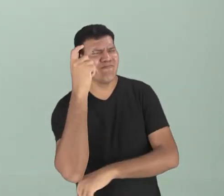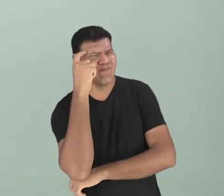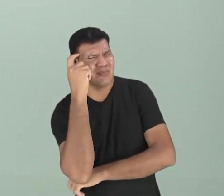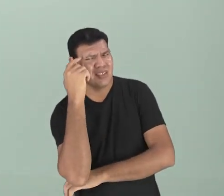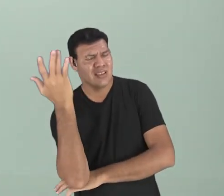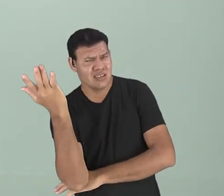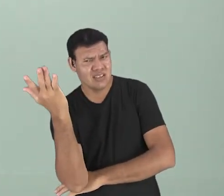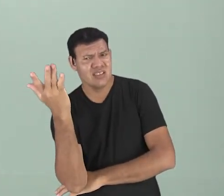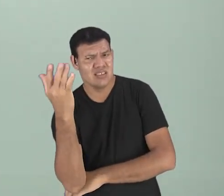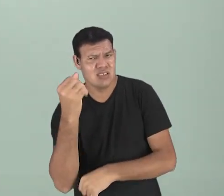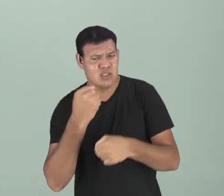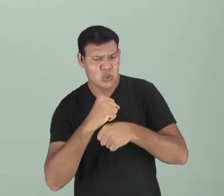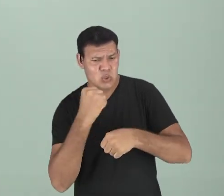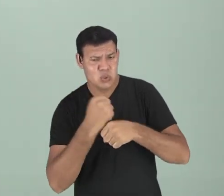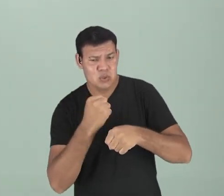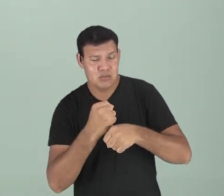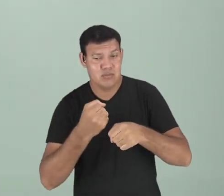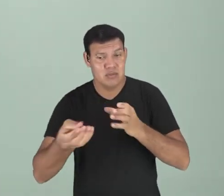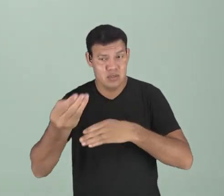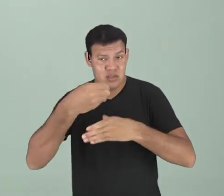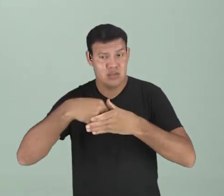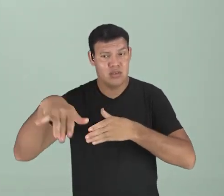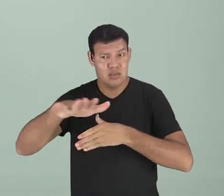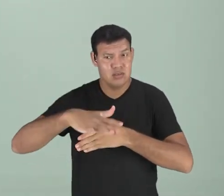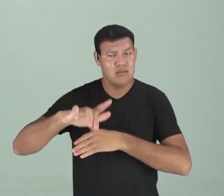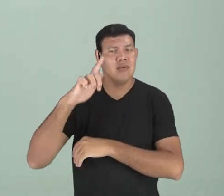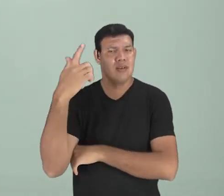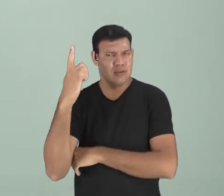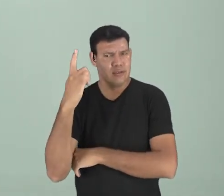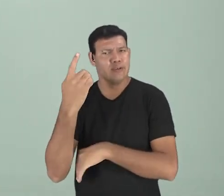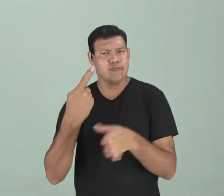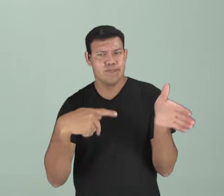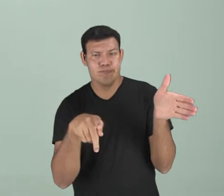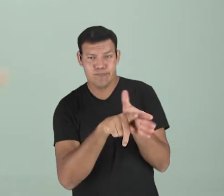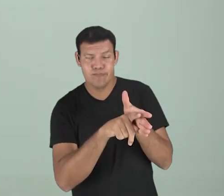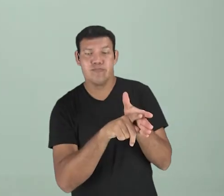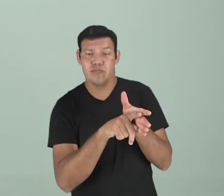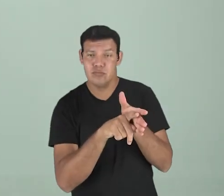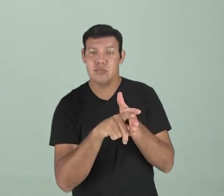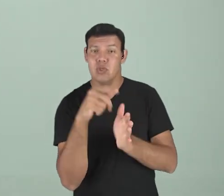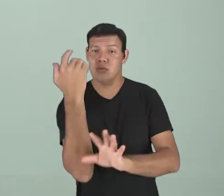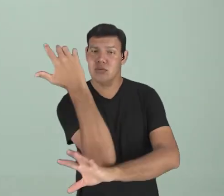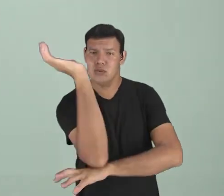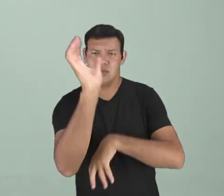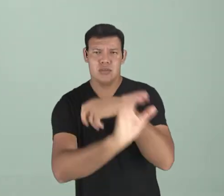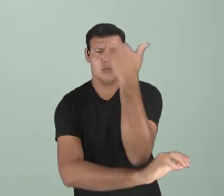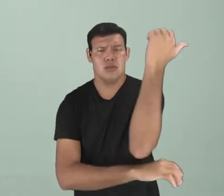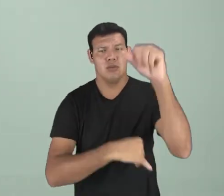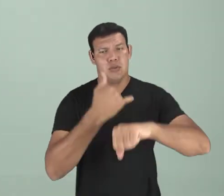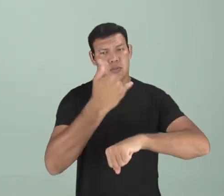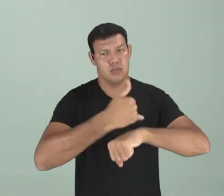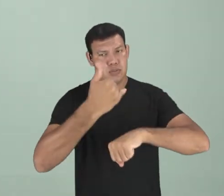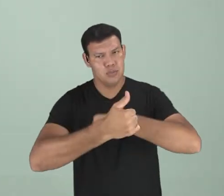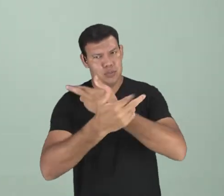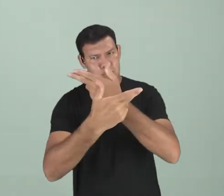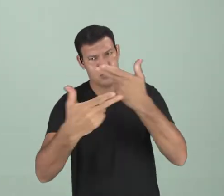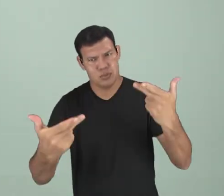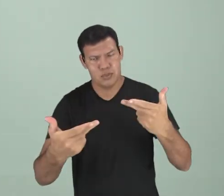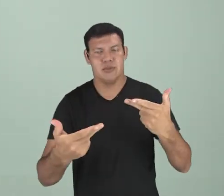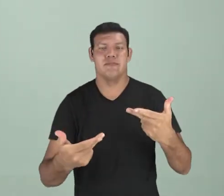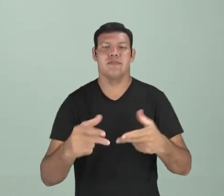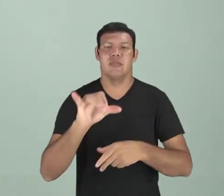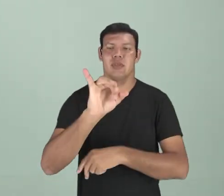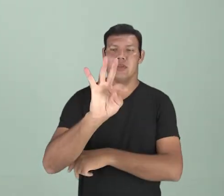tudo que é construído dentro do espaço geográfico, ele provém da própria natureza. O ferro, a madeira, o tijolo, tudo provém da